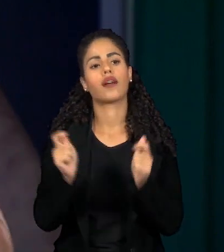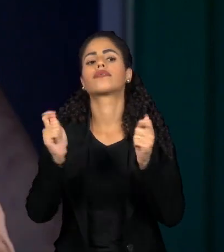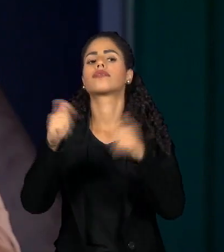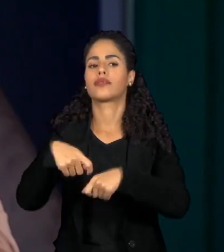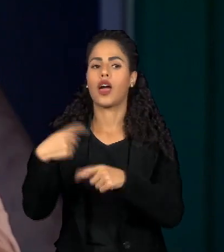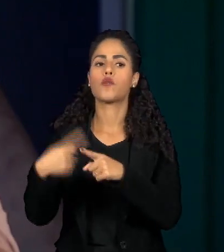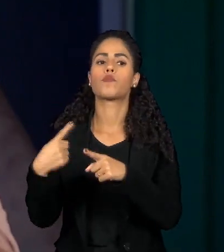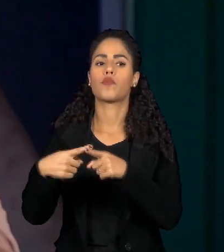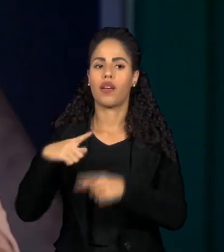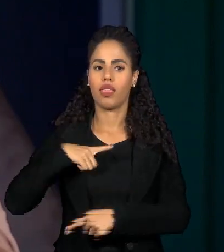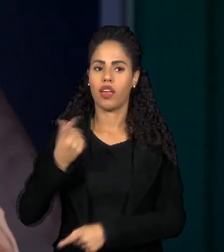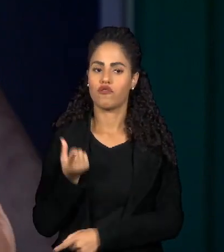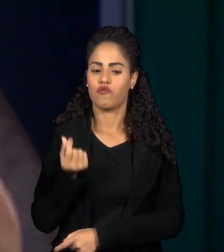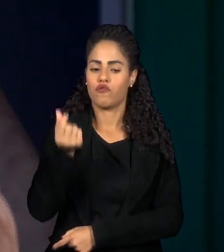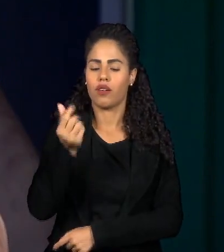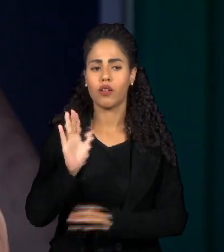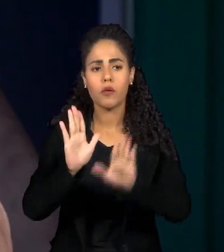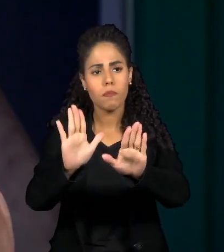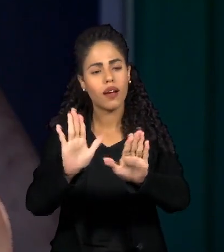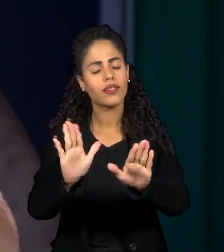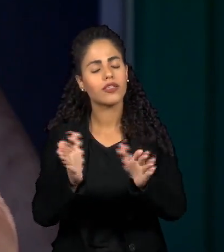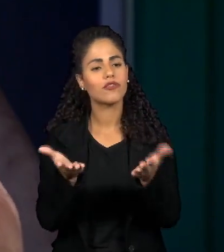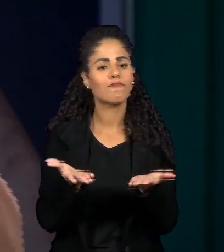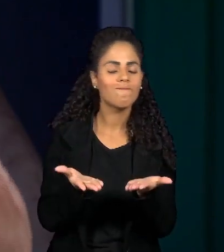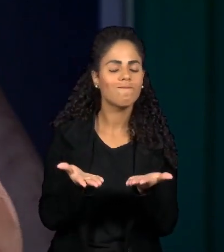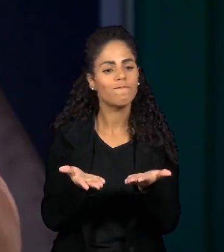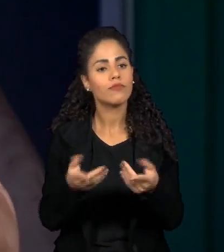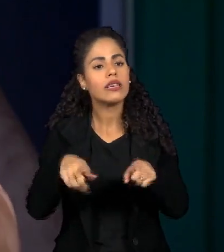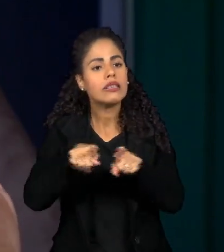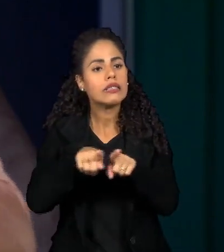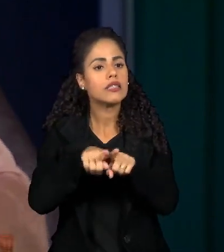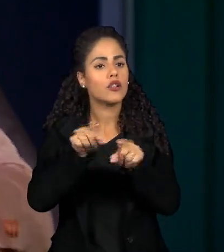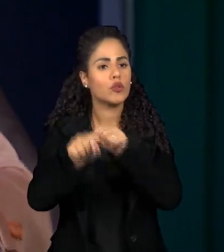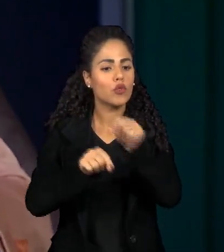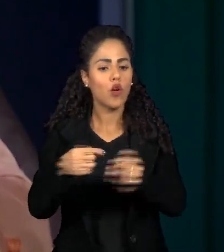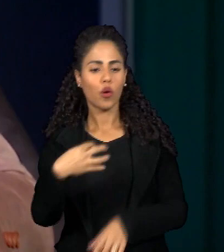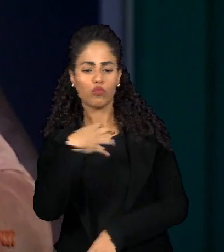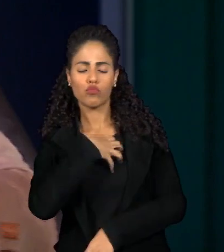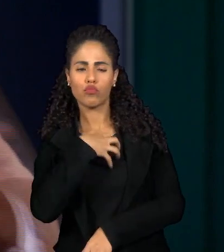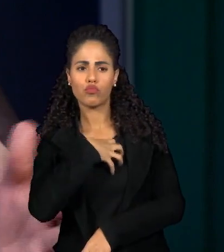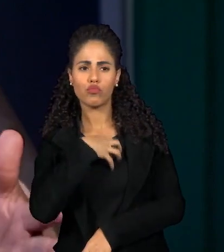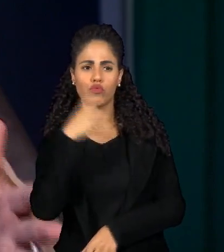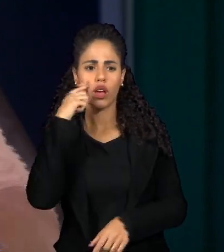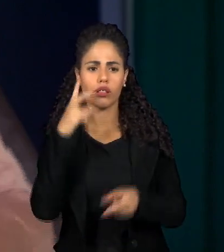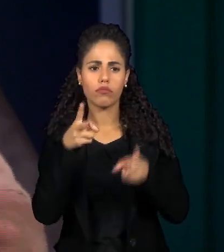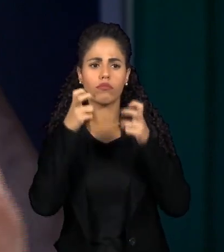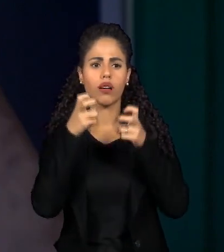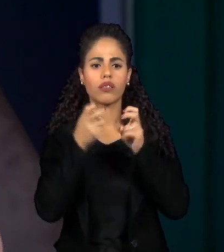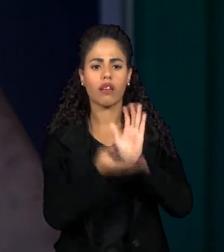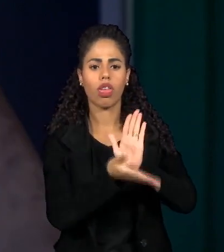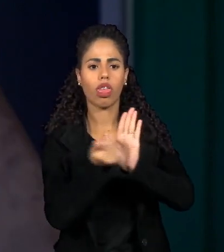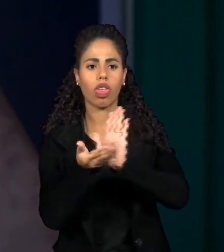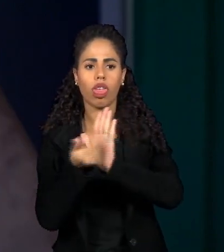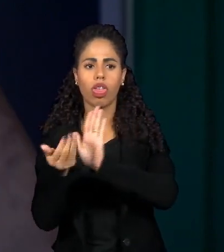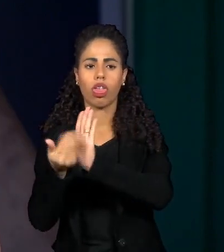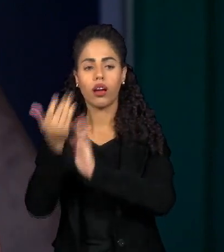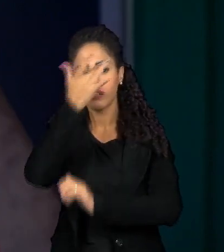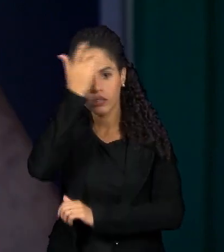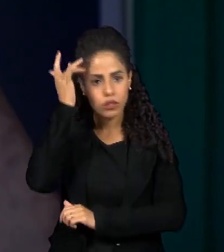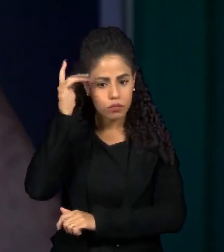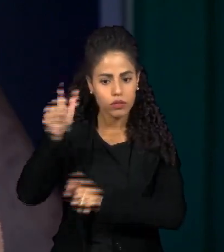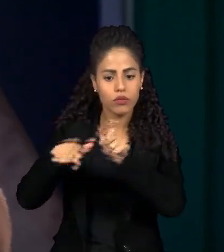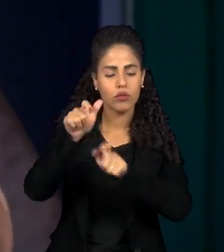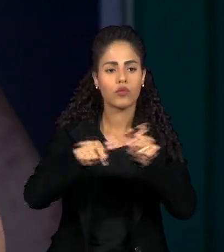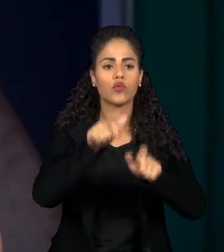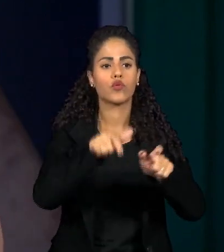mais estruturados. E isso também é uma forma de excluir, diríamos assim, os